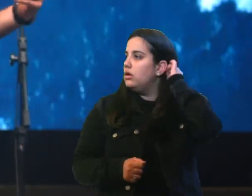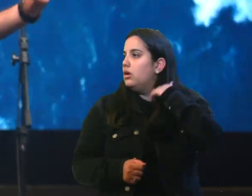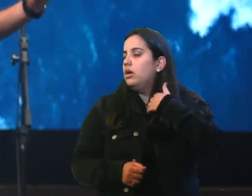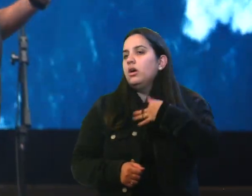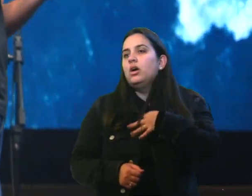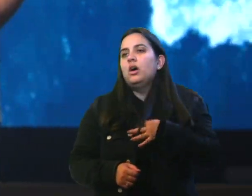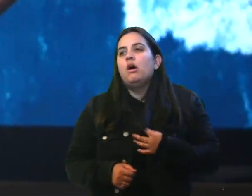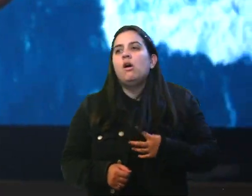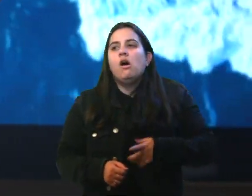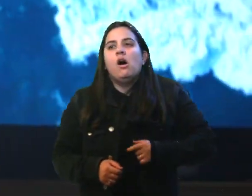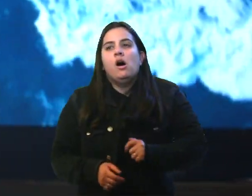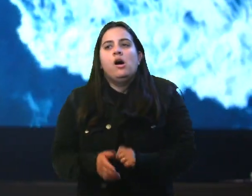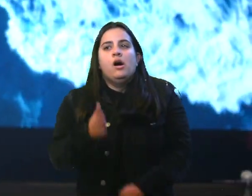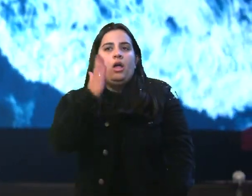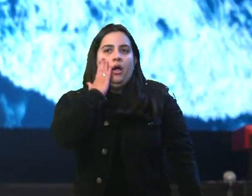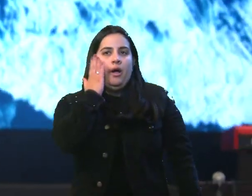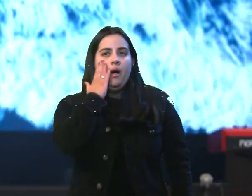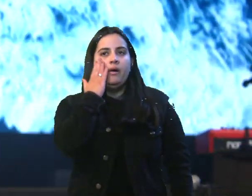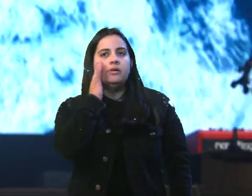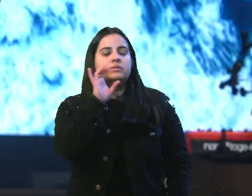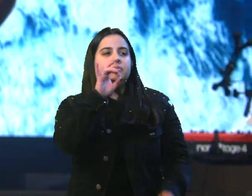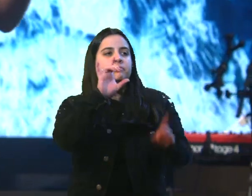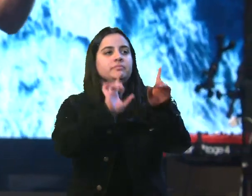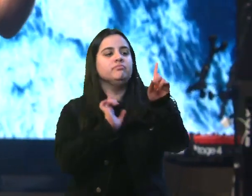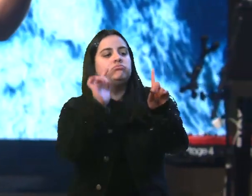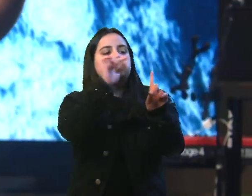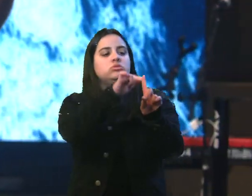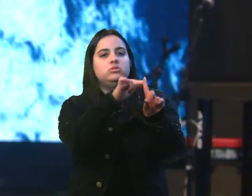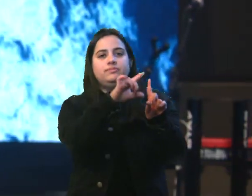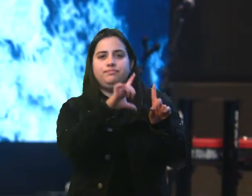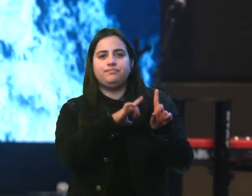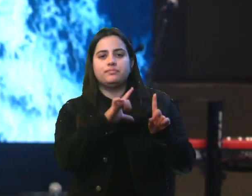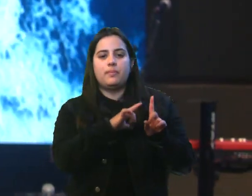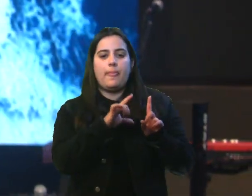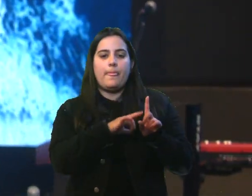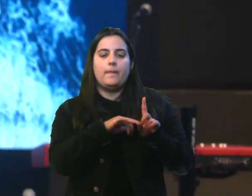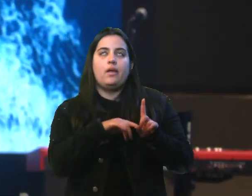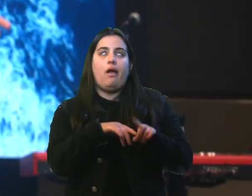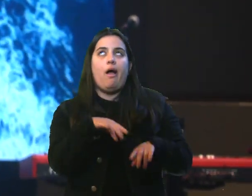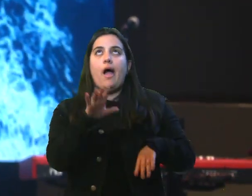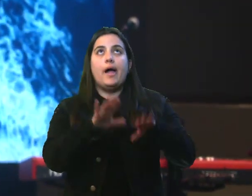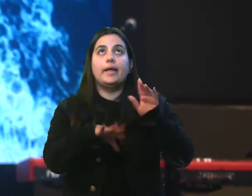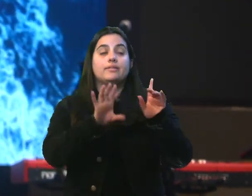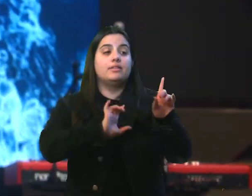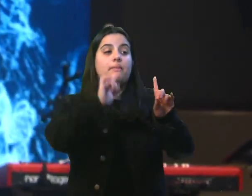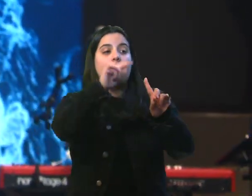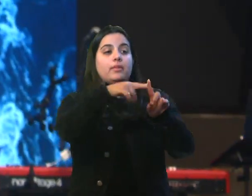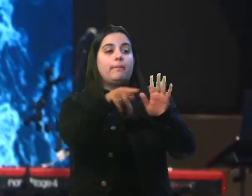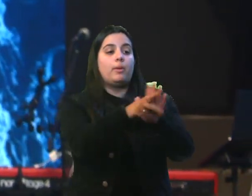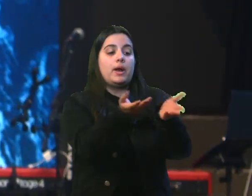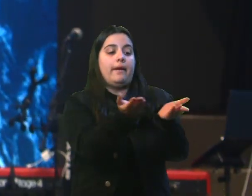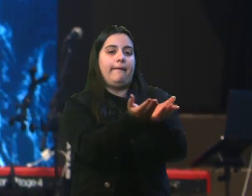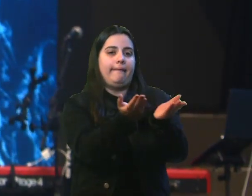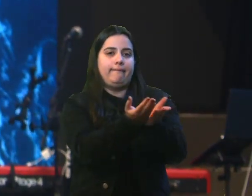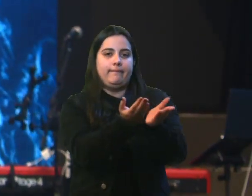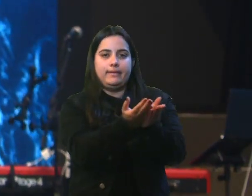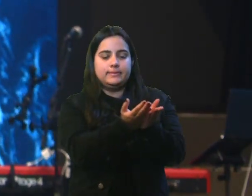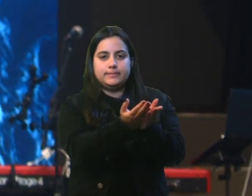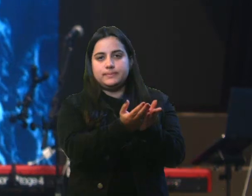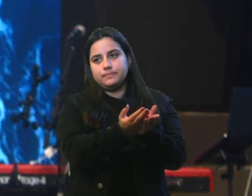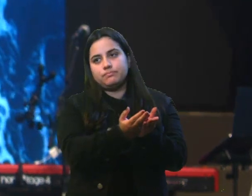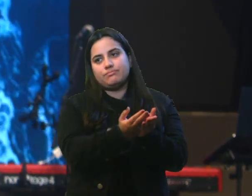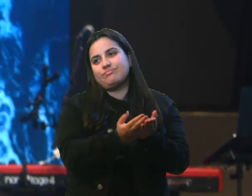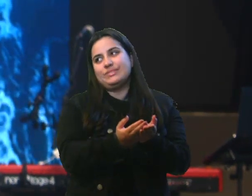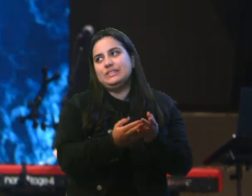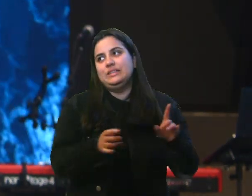Não apenas as metas que a gente coloca, por mais evangelicadas que elas sejam, não são